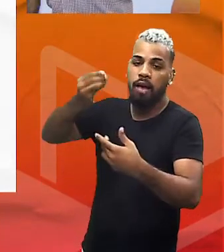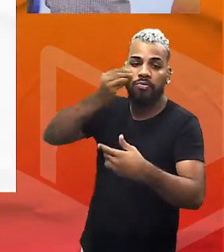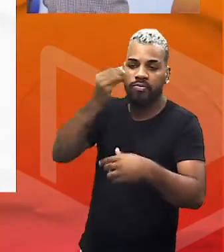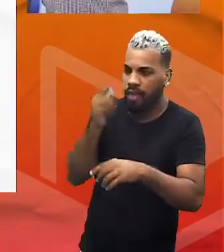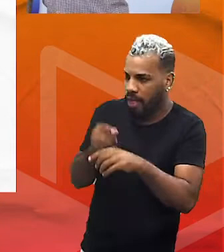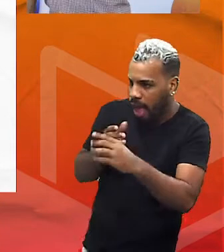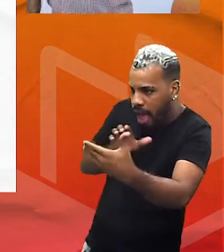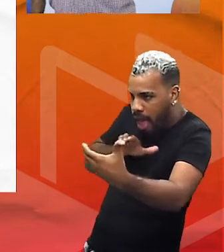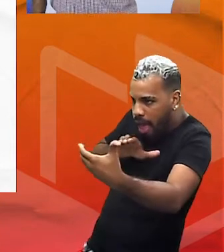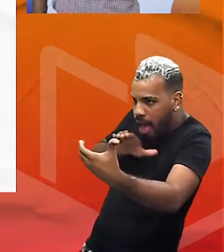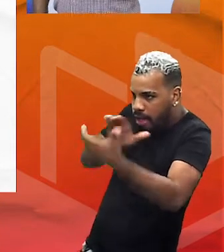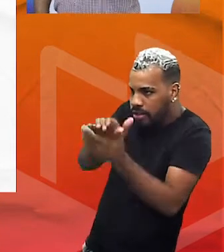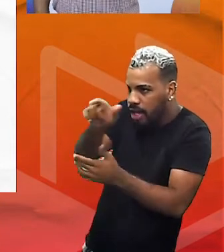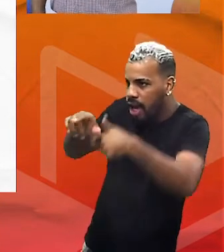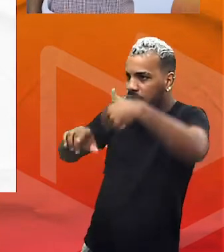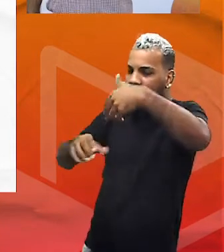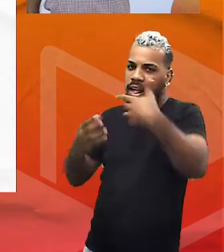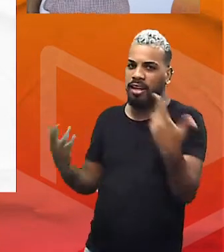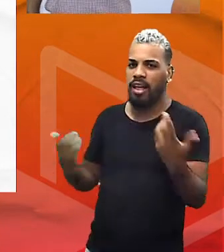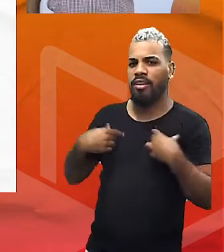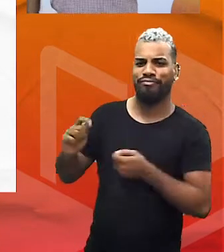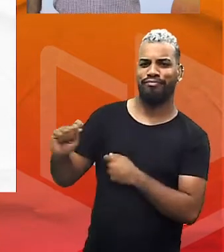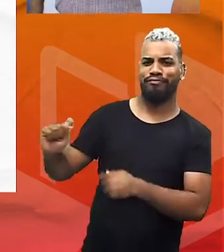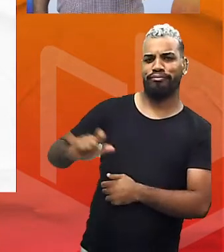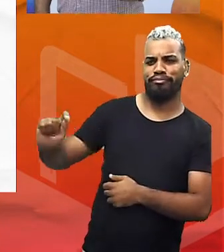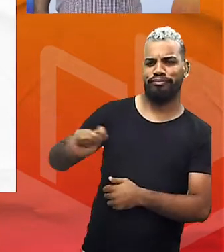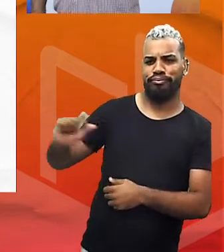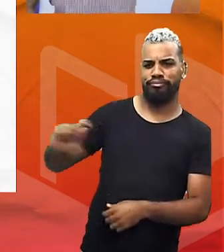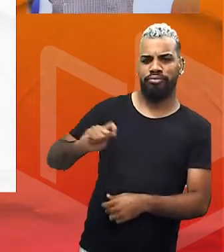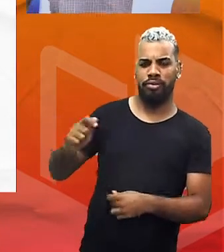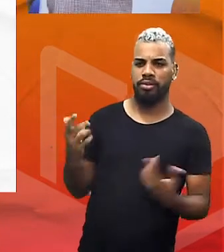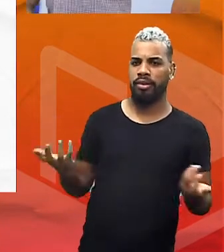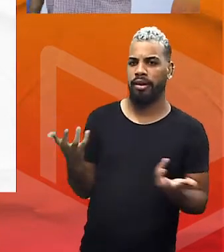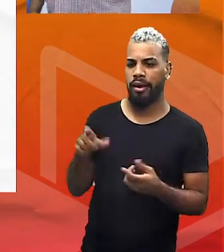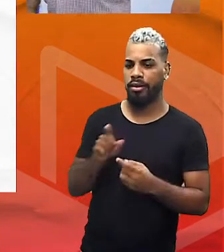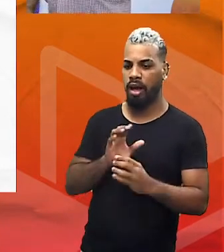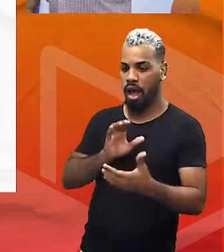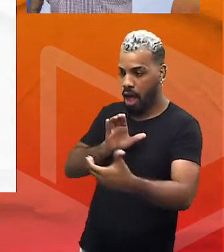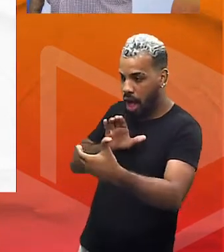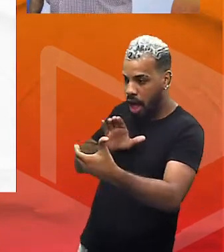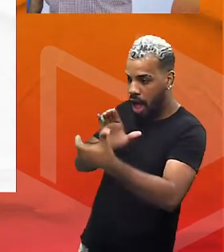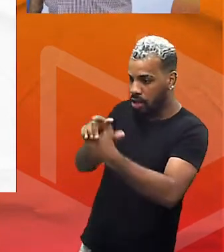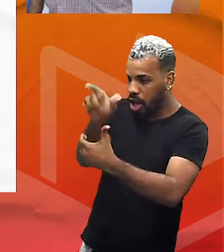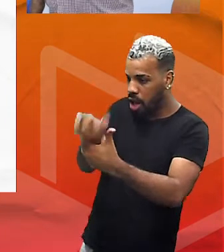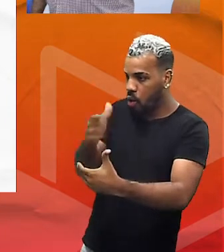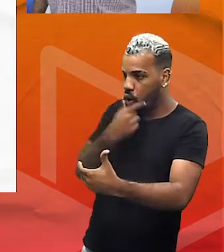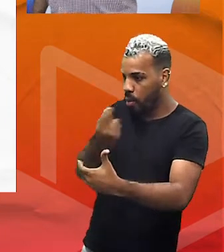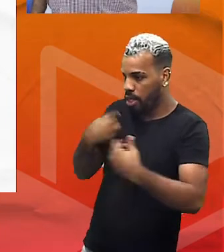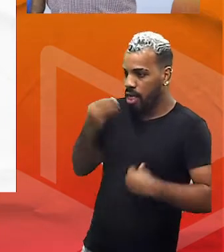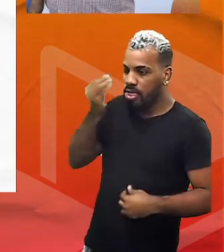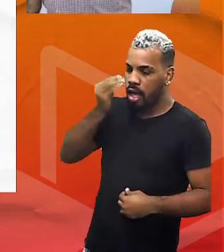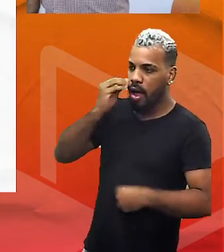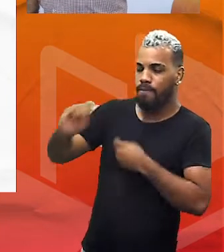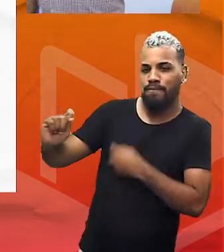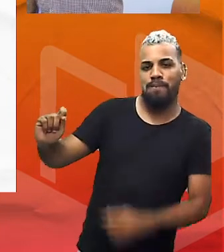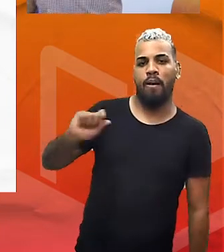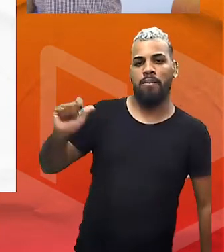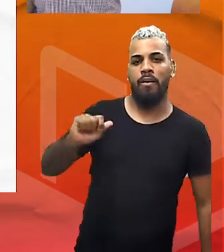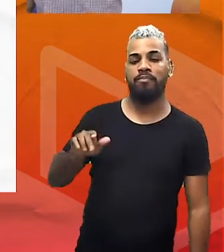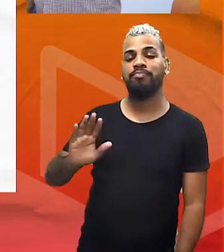que fosse sustentada, para que pudesse ter alguma fortuna por causa do dinheiro. Acaba que esse cara troca ela por